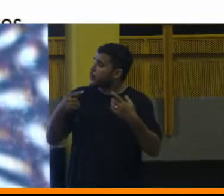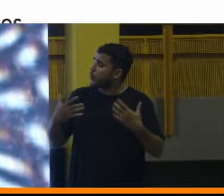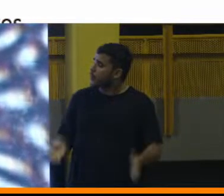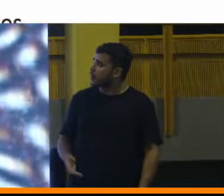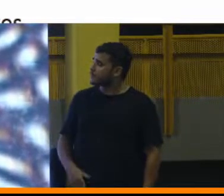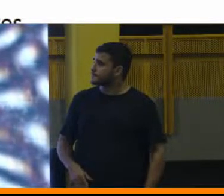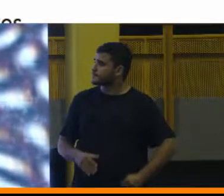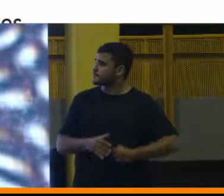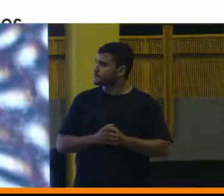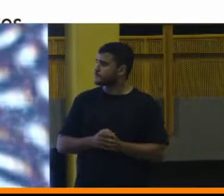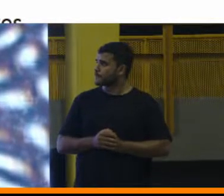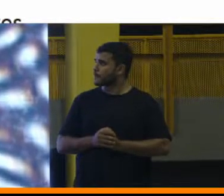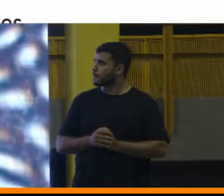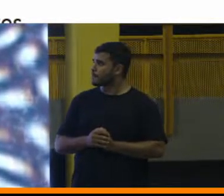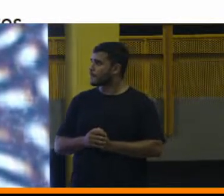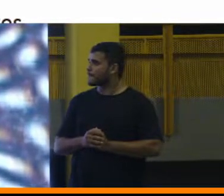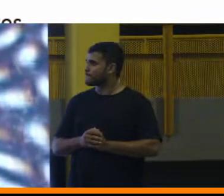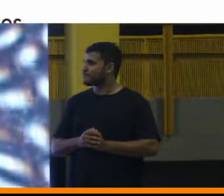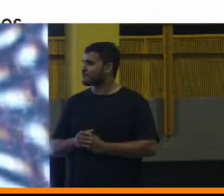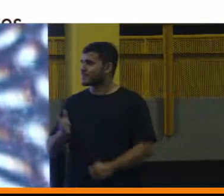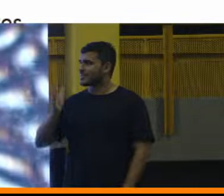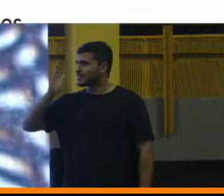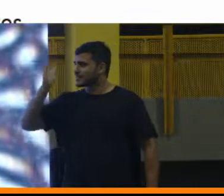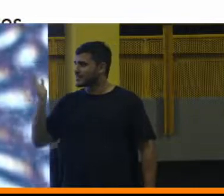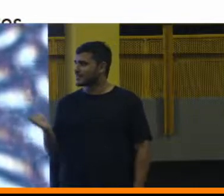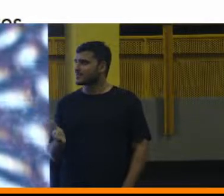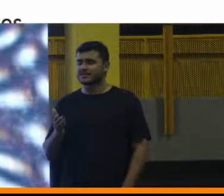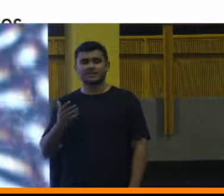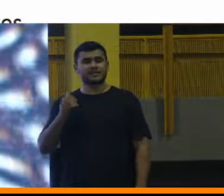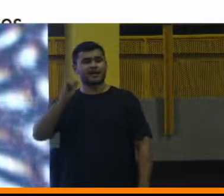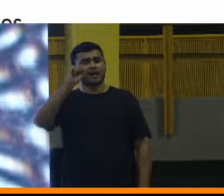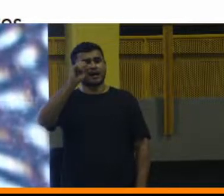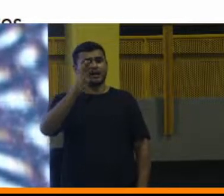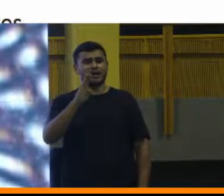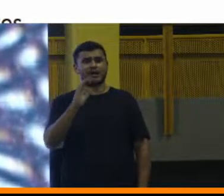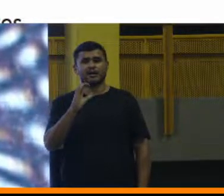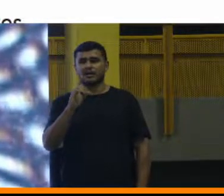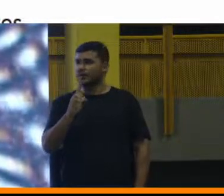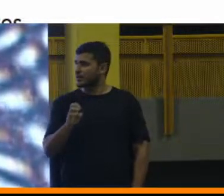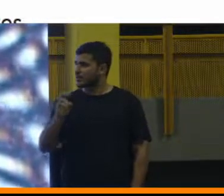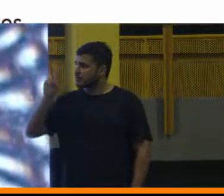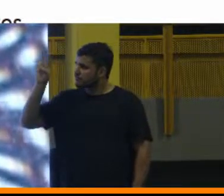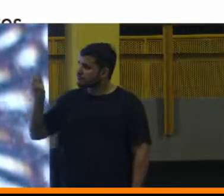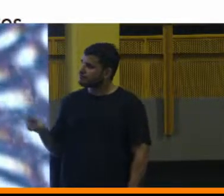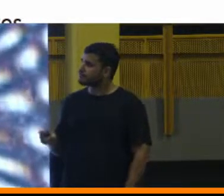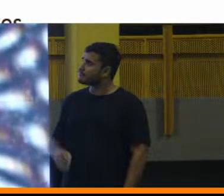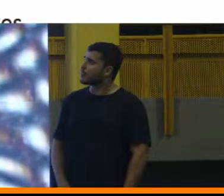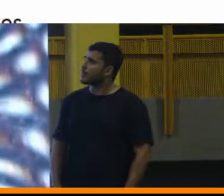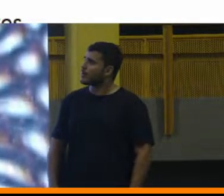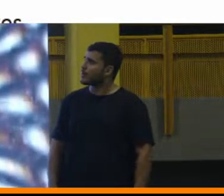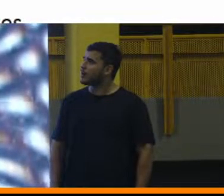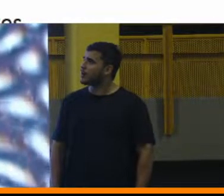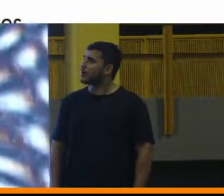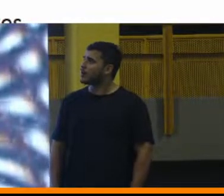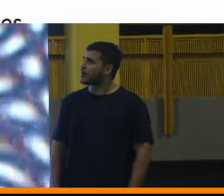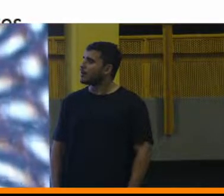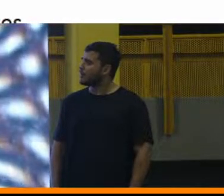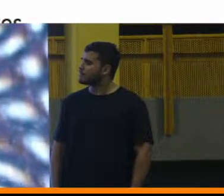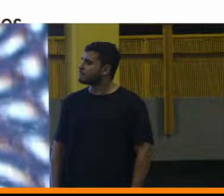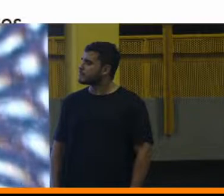nula e a criança... Bom, vocês estão vendo aí as opções, eu não preciso ficar lendo isso, tem um monte de